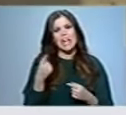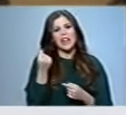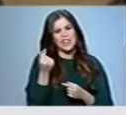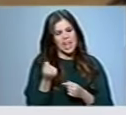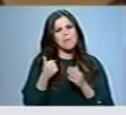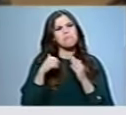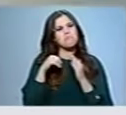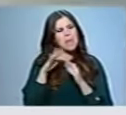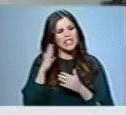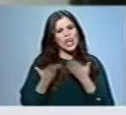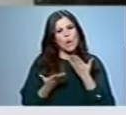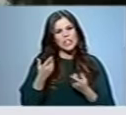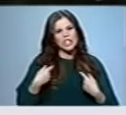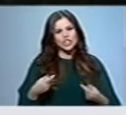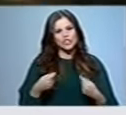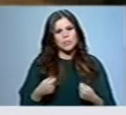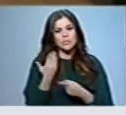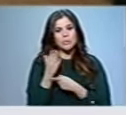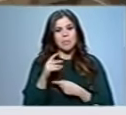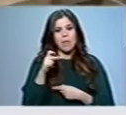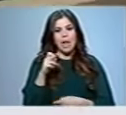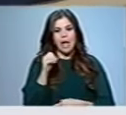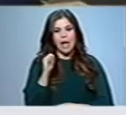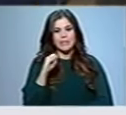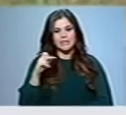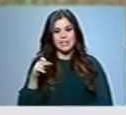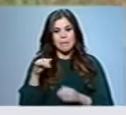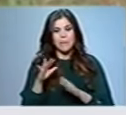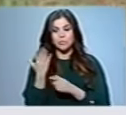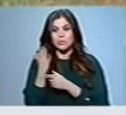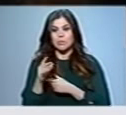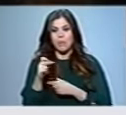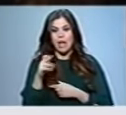gastar na Ásia, por exemplo. Sim. Mas na Ásia,